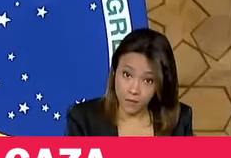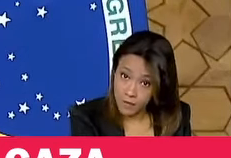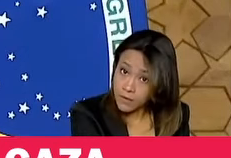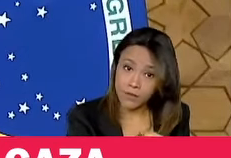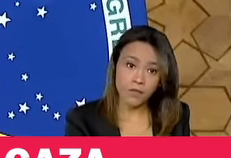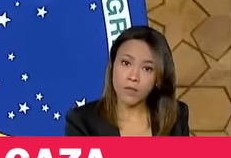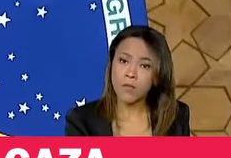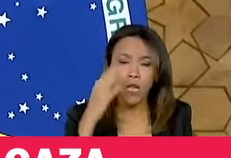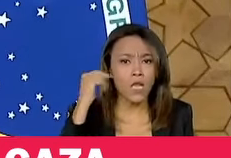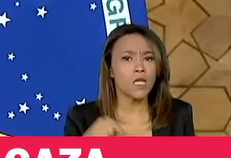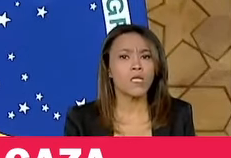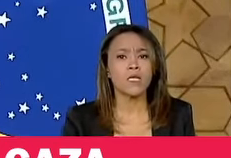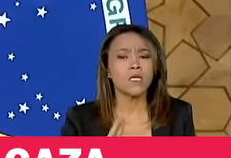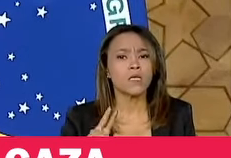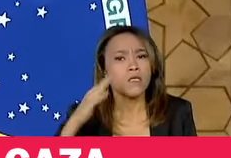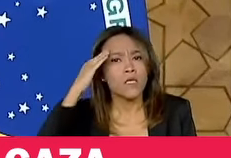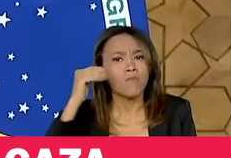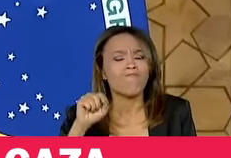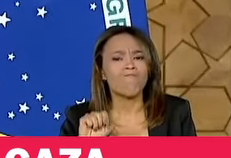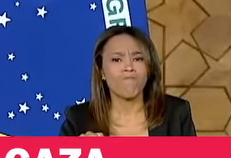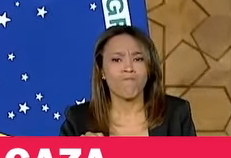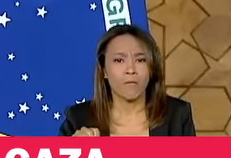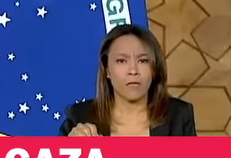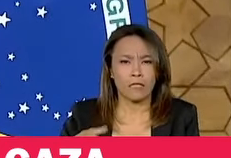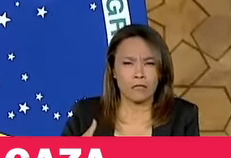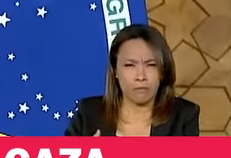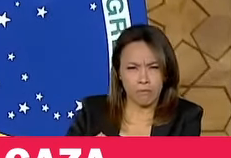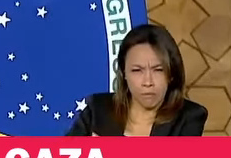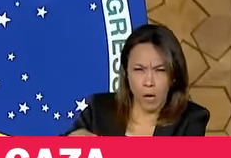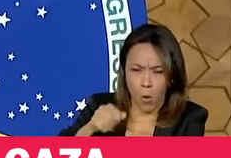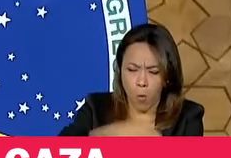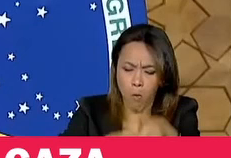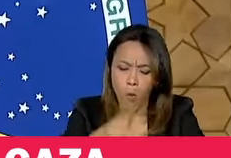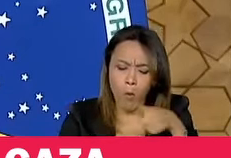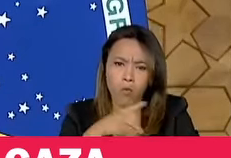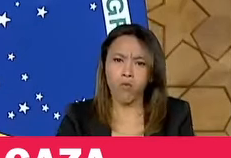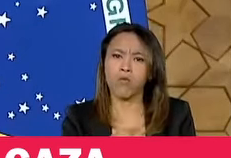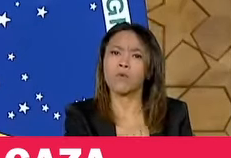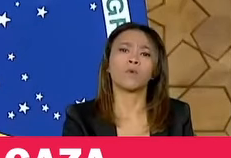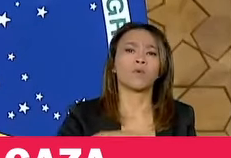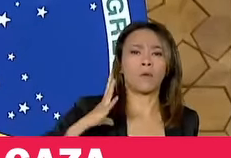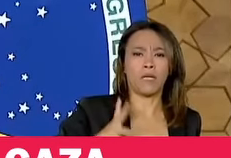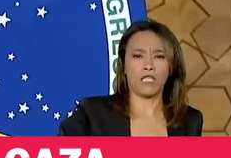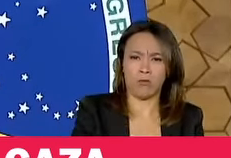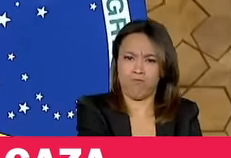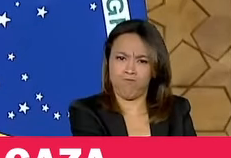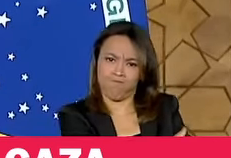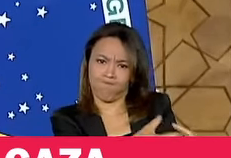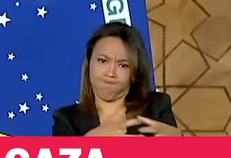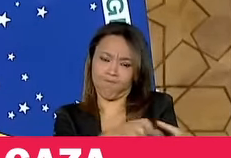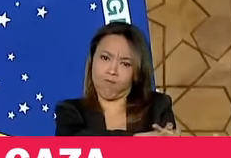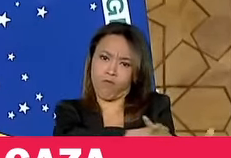é terminantemente contrário à tentativa de deslocamento forçado do povo palestino. Por esse motivo, entre